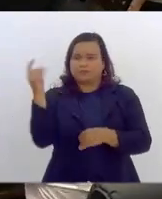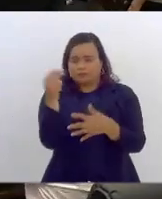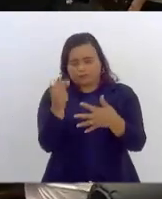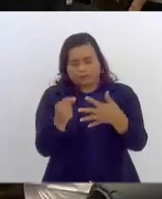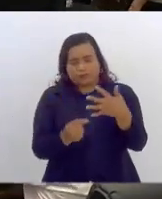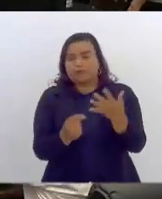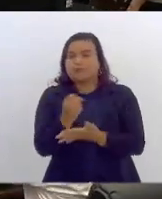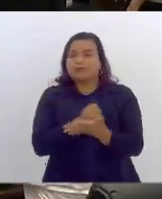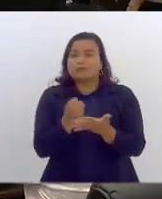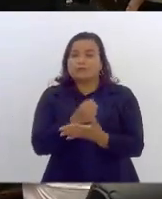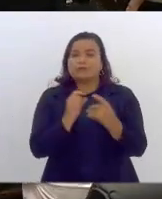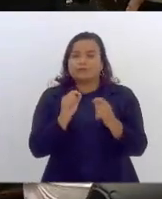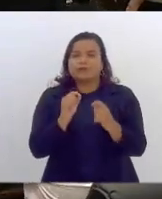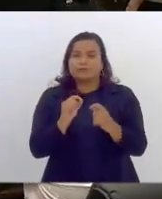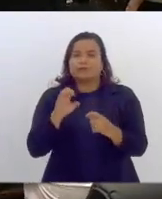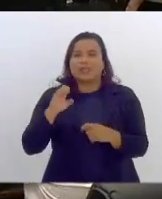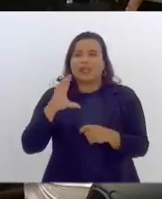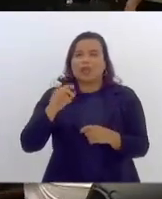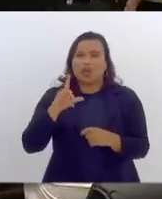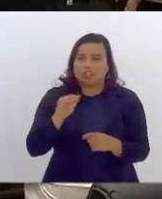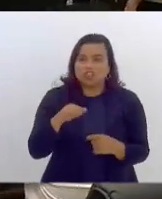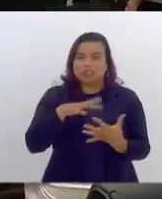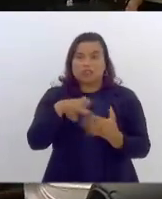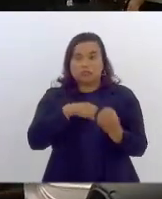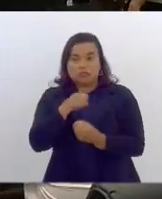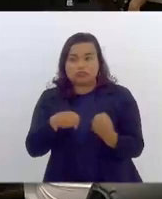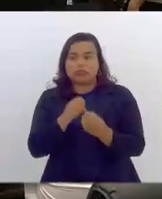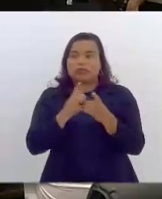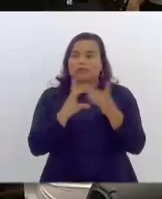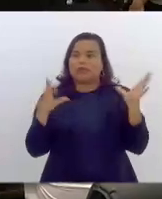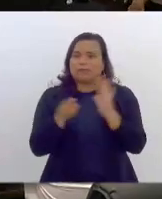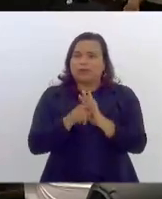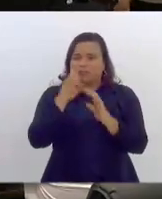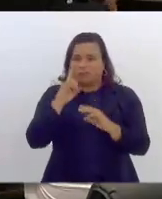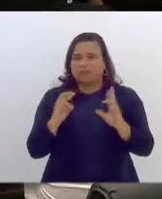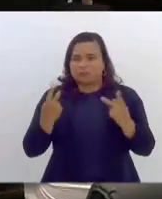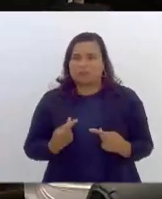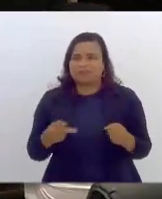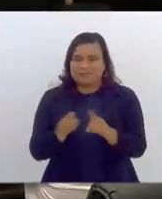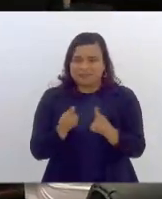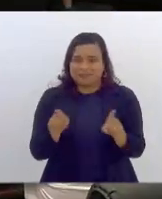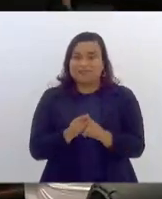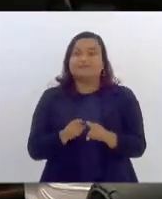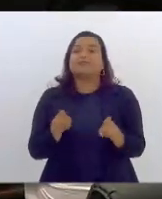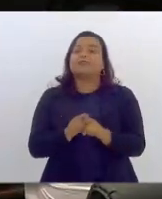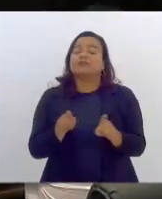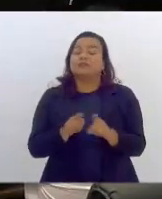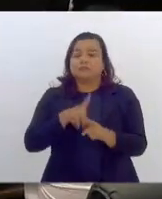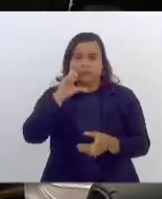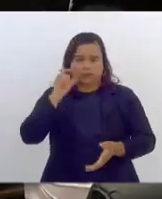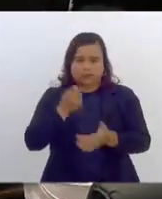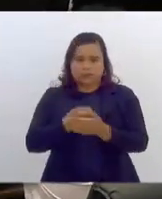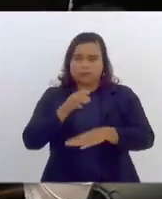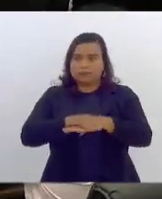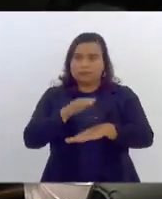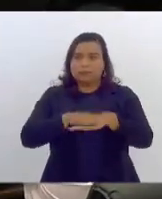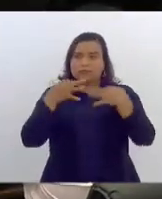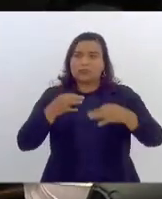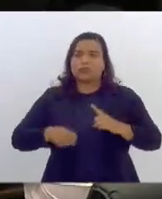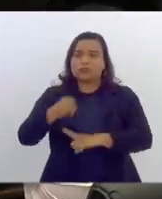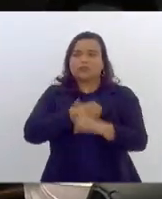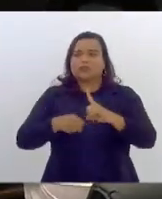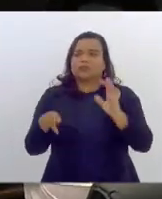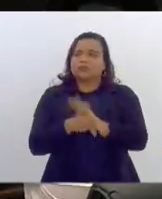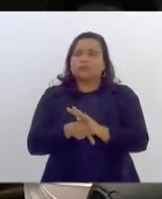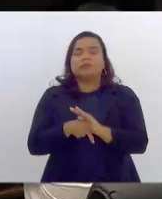princípios fundamentais a ecologia, a sustentabilidade da democracia, dos direitos humanos e a autodeterminação e a justiça social.